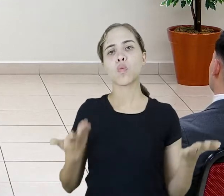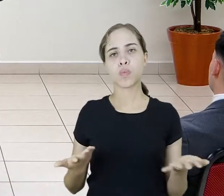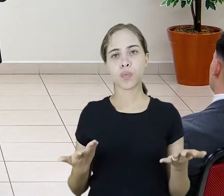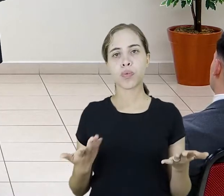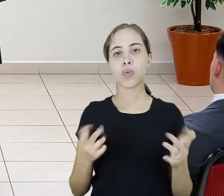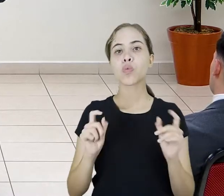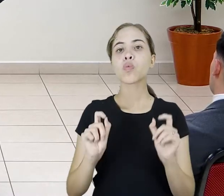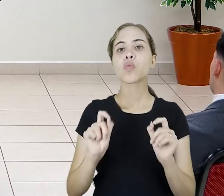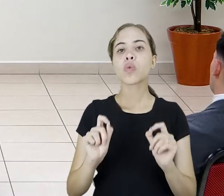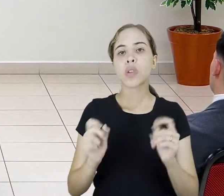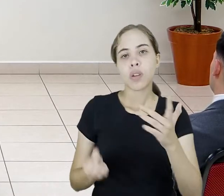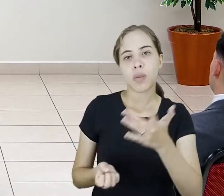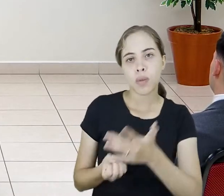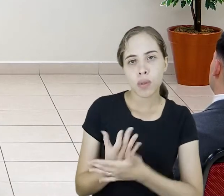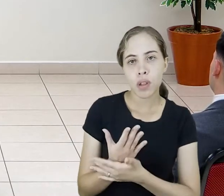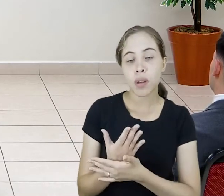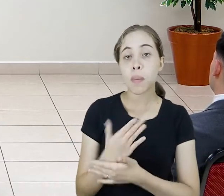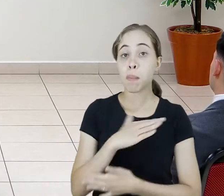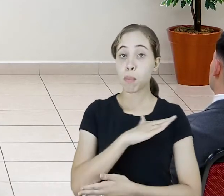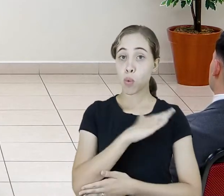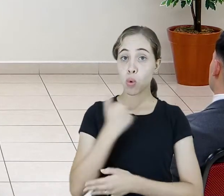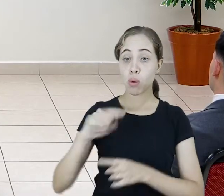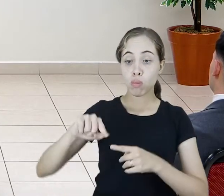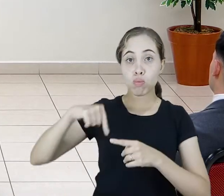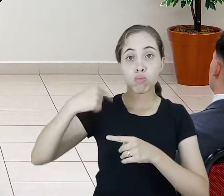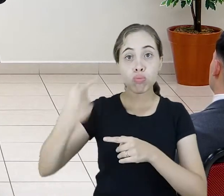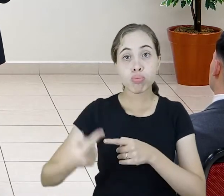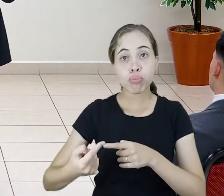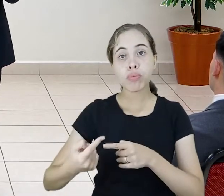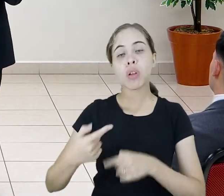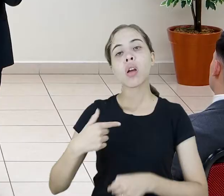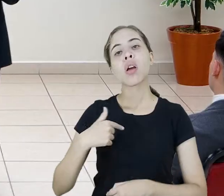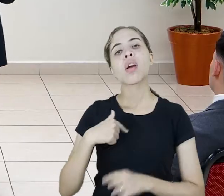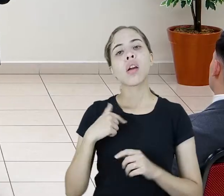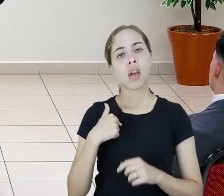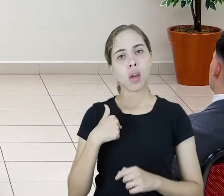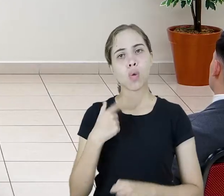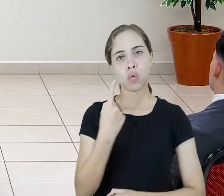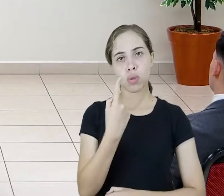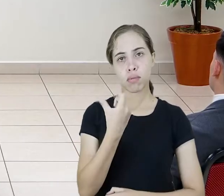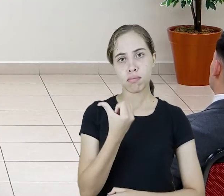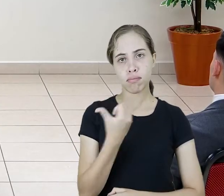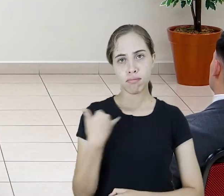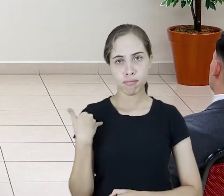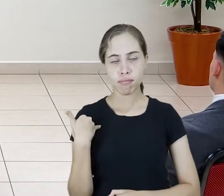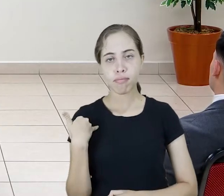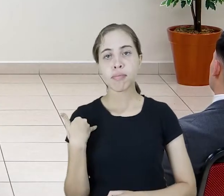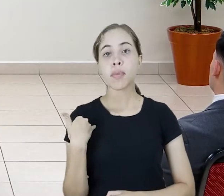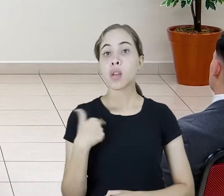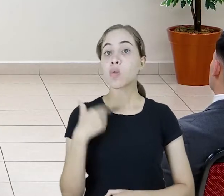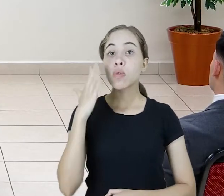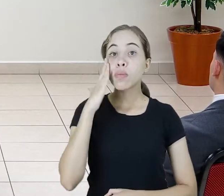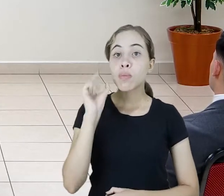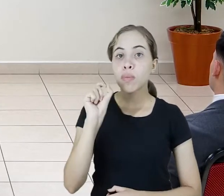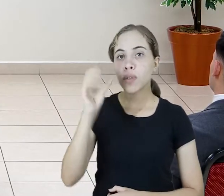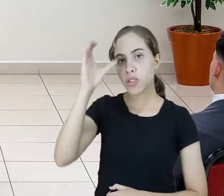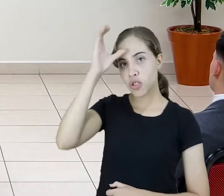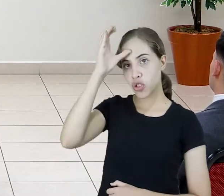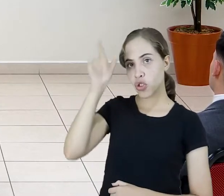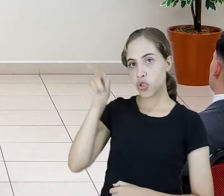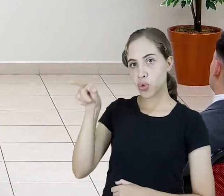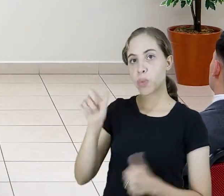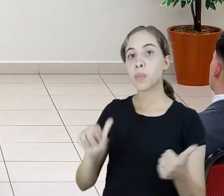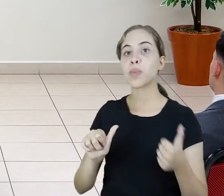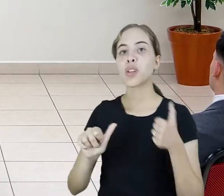que acontece após a morte. Aos 16 anos, eu soube que meu tio havia sido batizado na